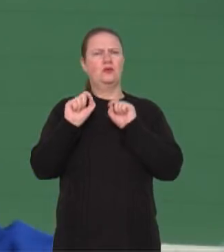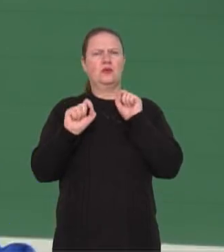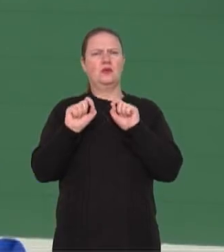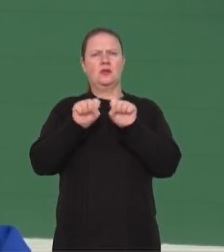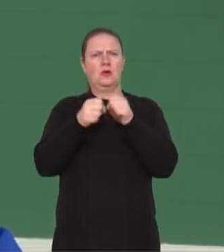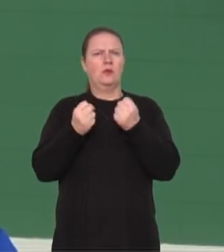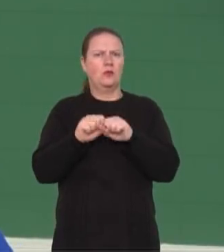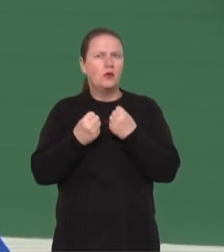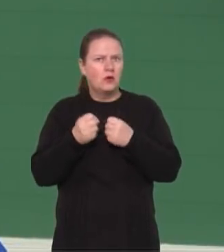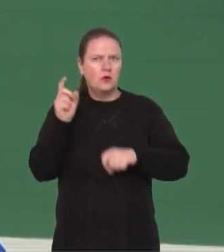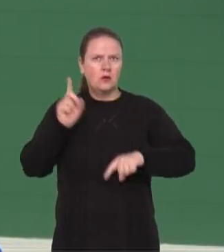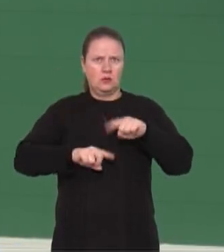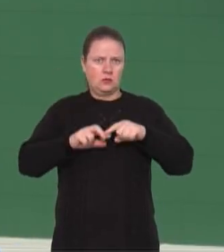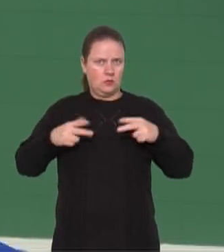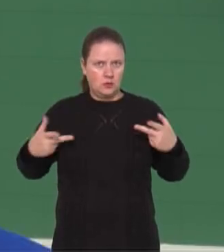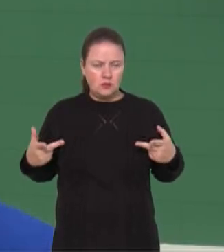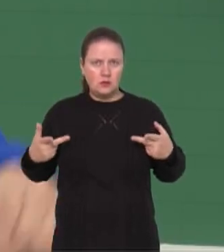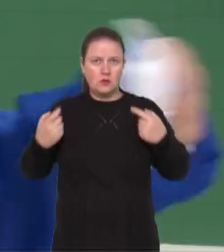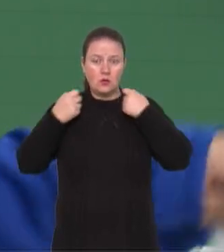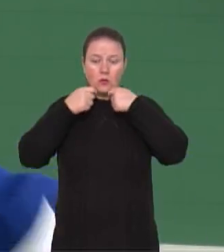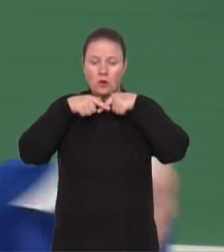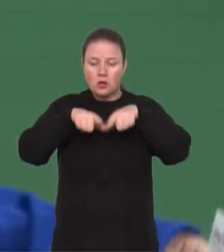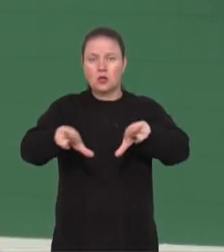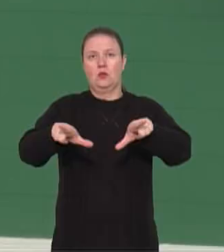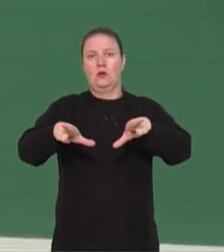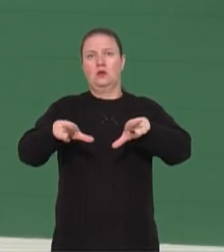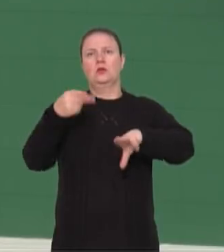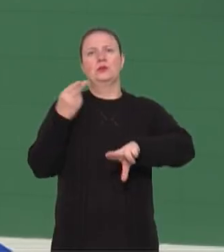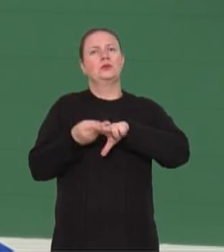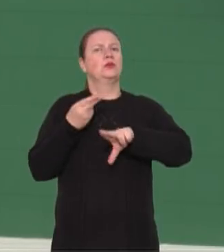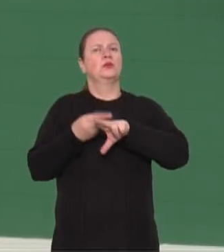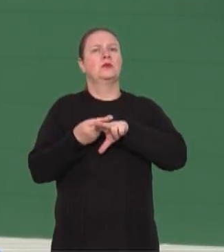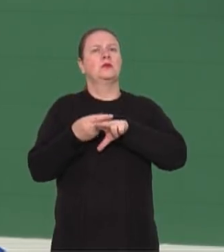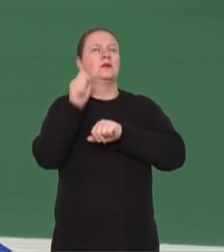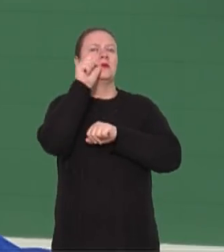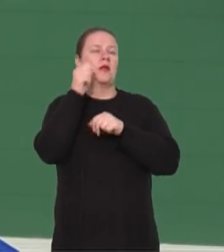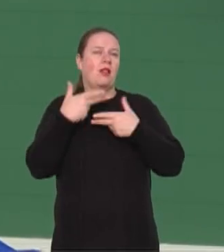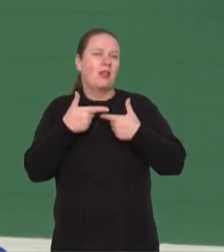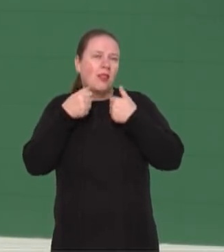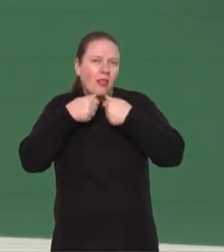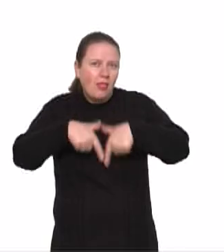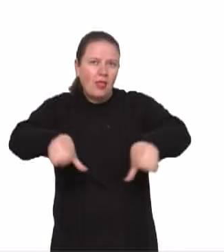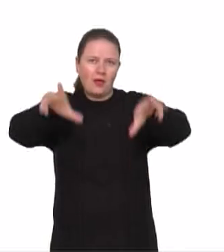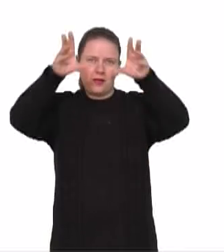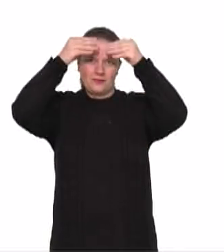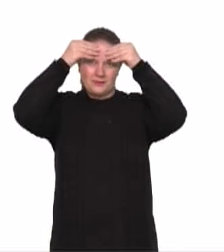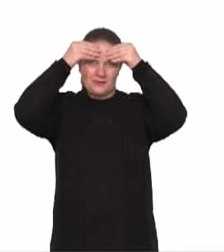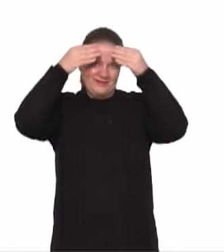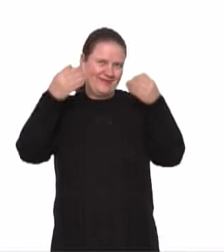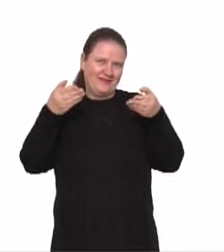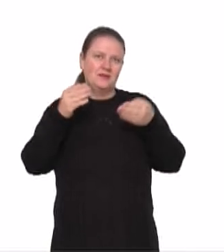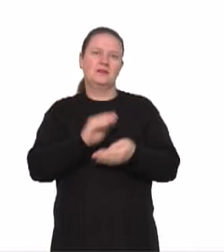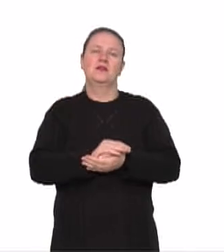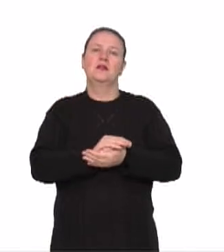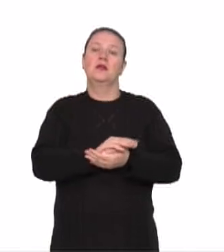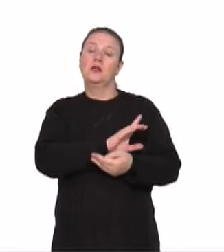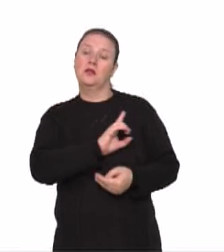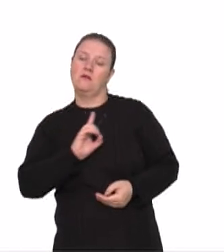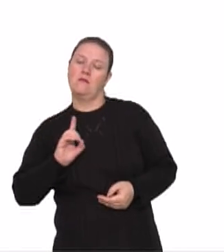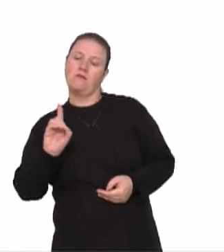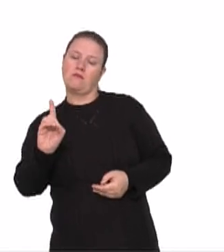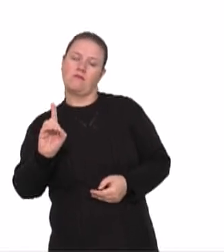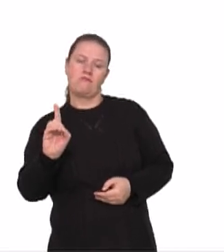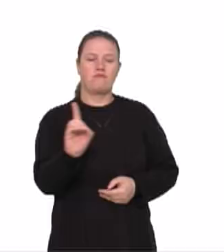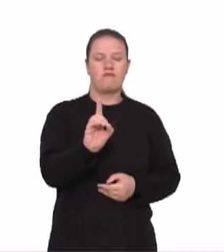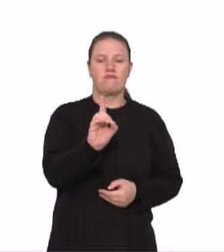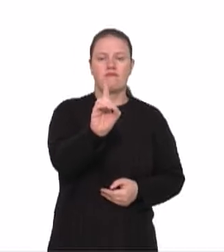quebrou um objeto? Ou essa linguagem está sendo utilizada mais no sentido figurado? Ele quebrou para o setor direito do campo. Então,